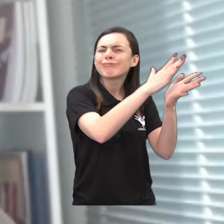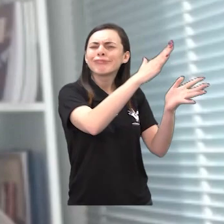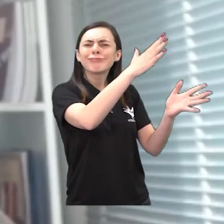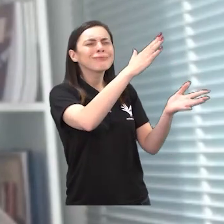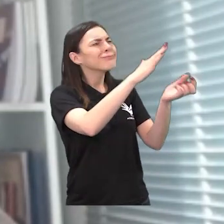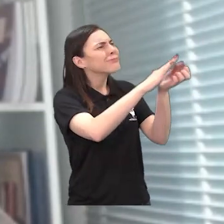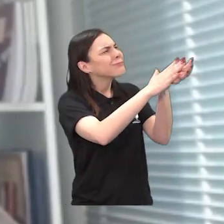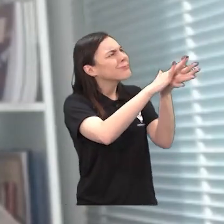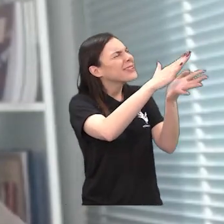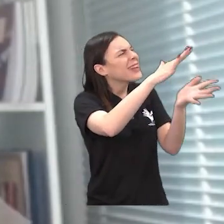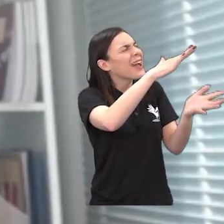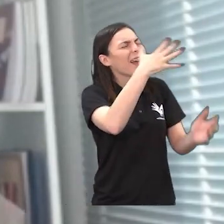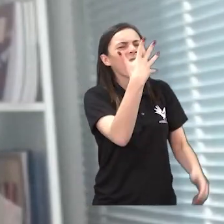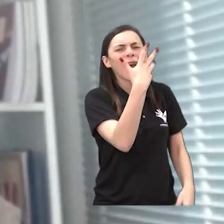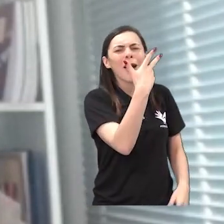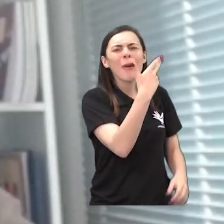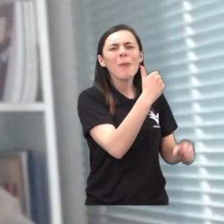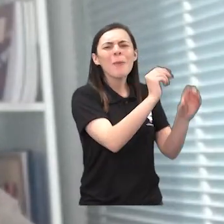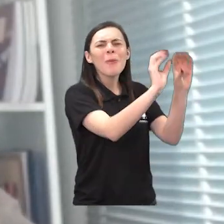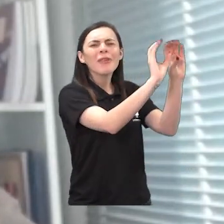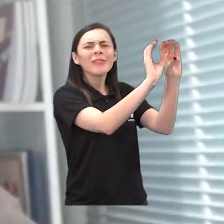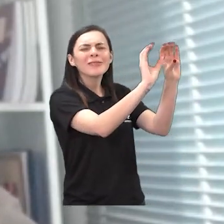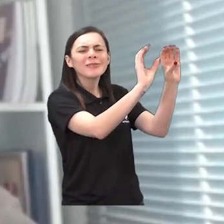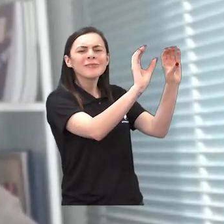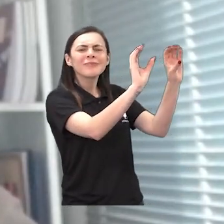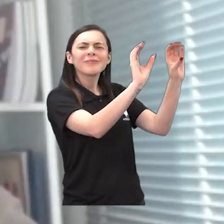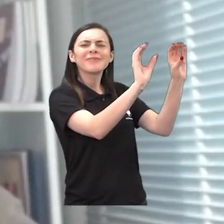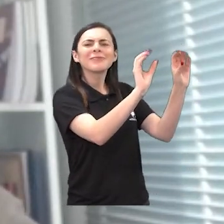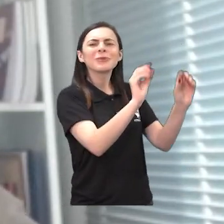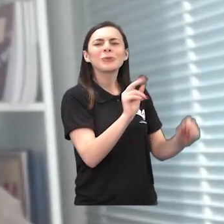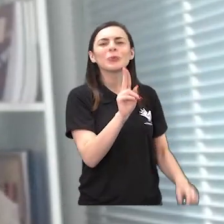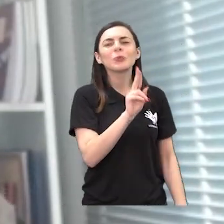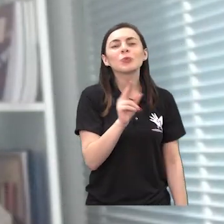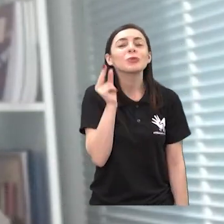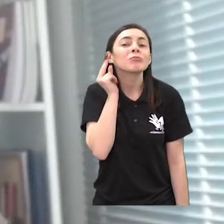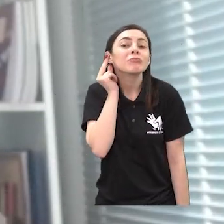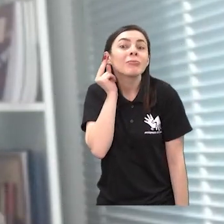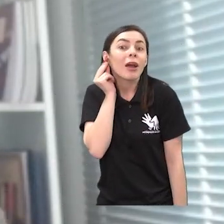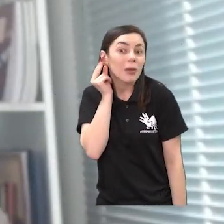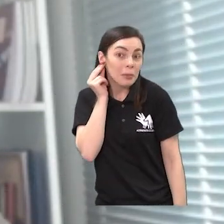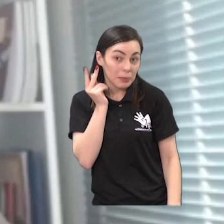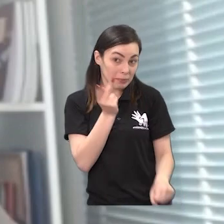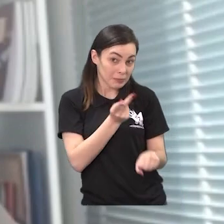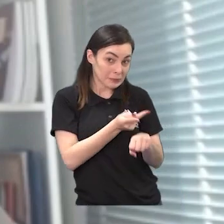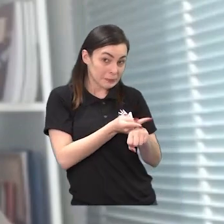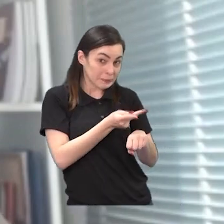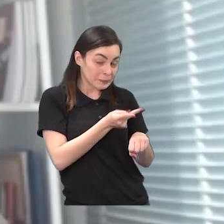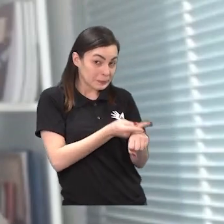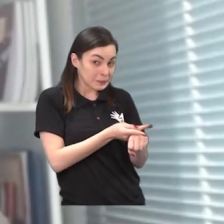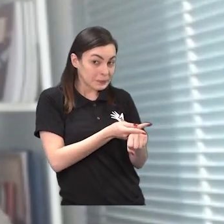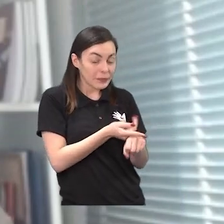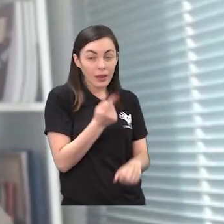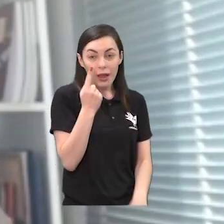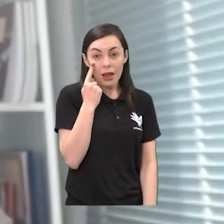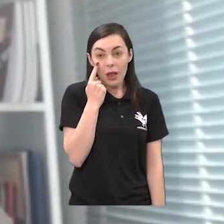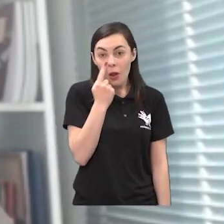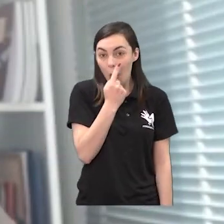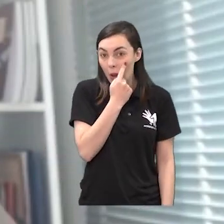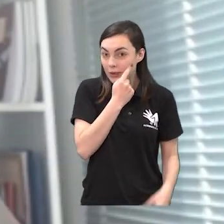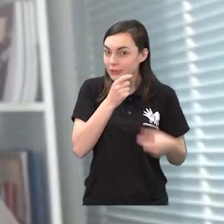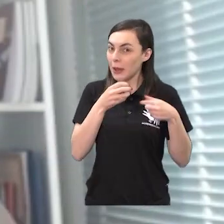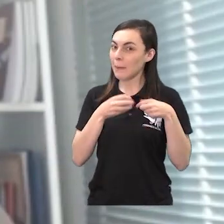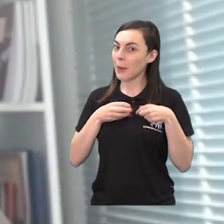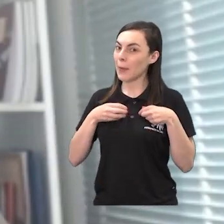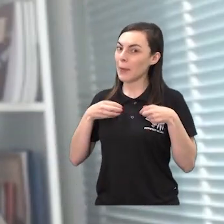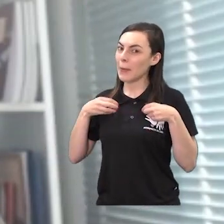brilhava que brilhava lá no céu, com os seus brincos de prata, seus olhos